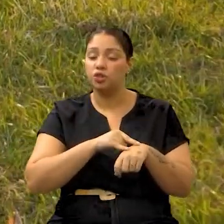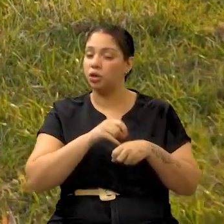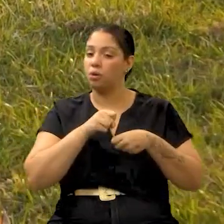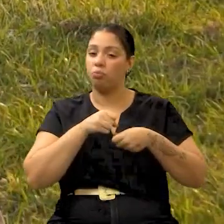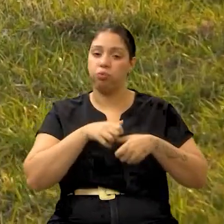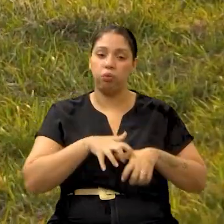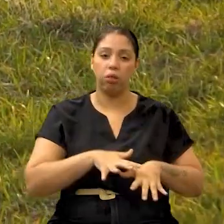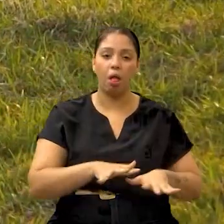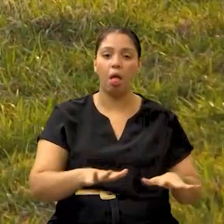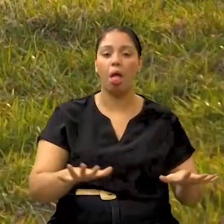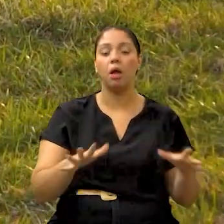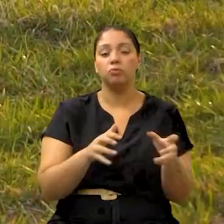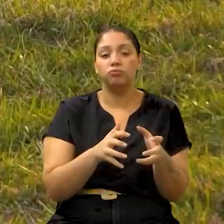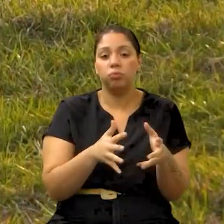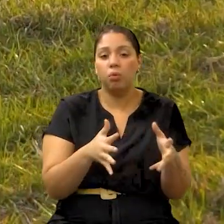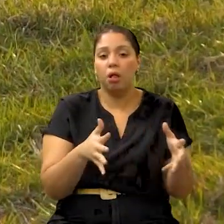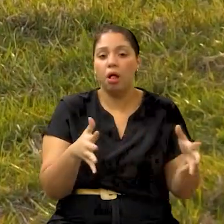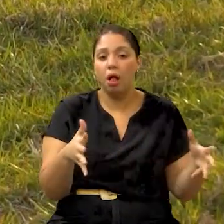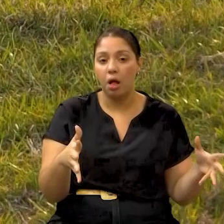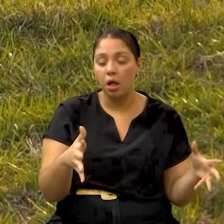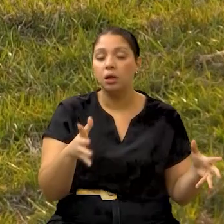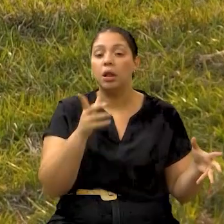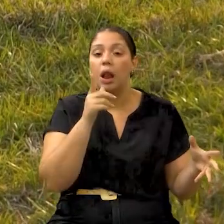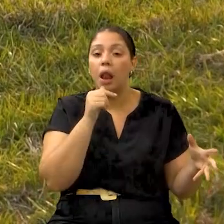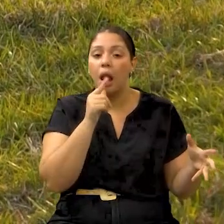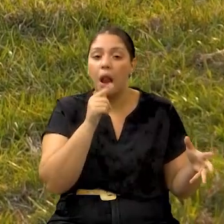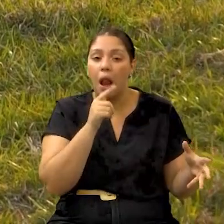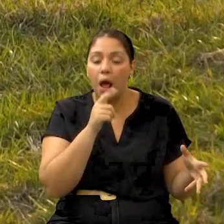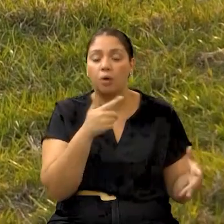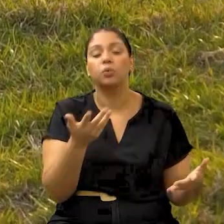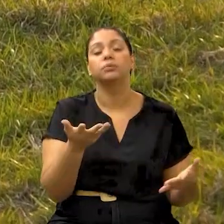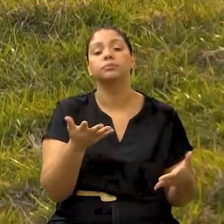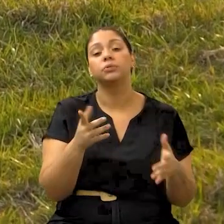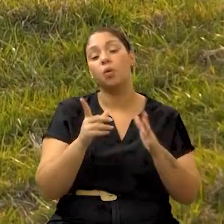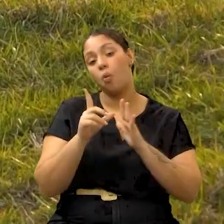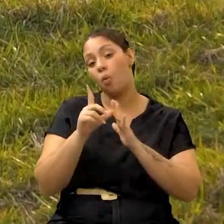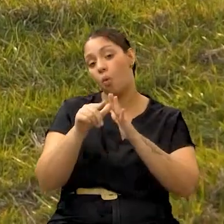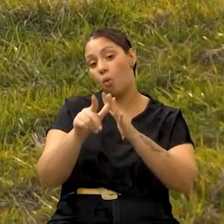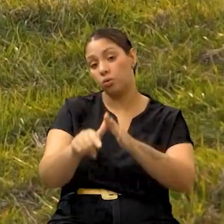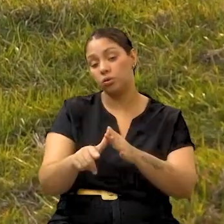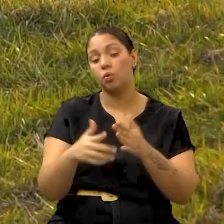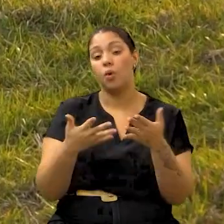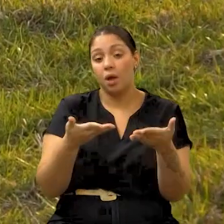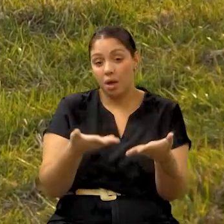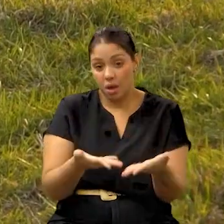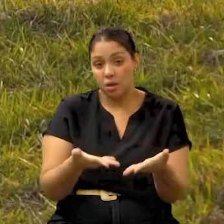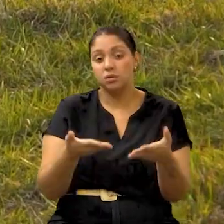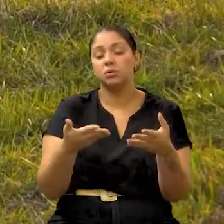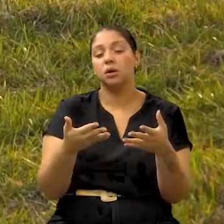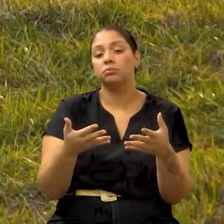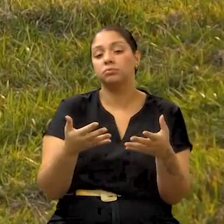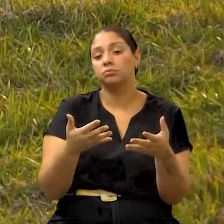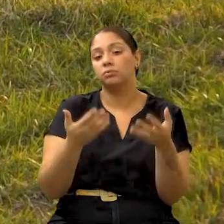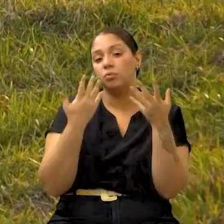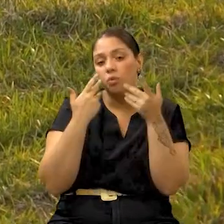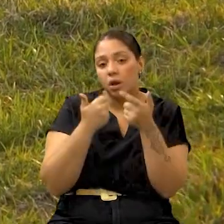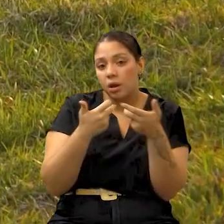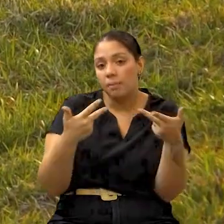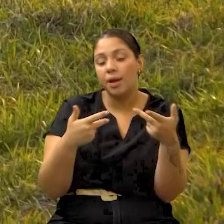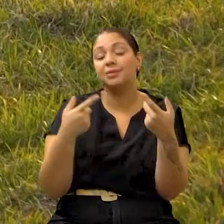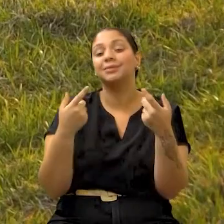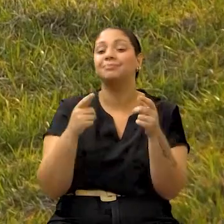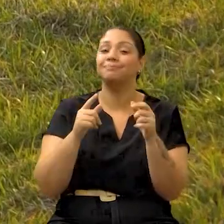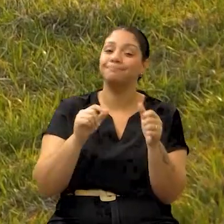diluída, mais volumosa, em grande volume. Em consequência disso, do paciente urinar muito, ele